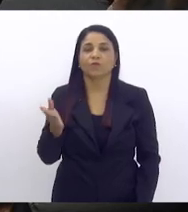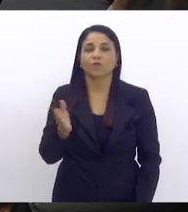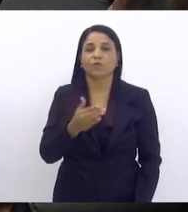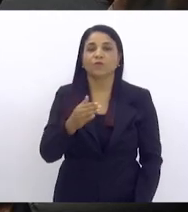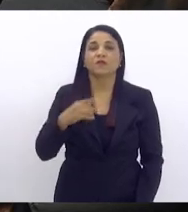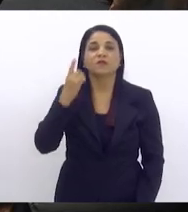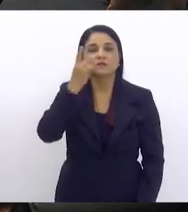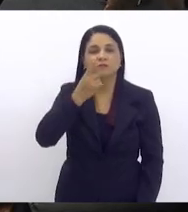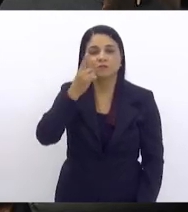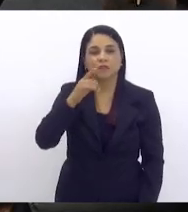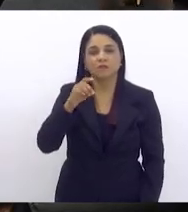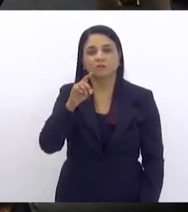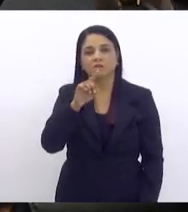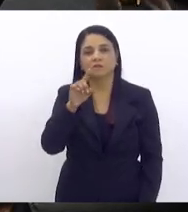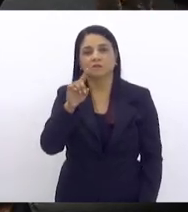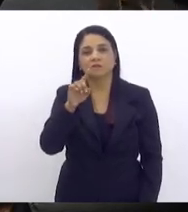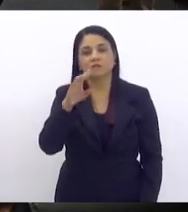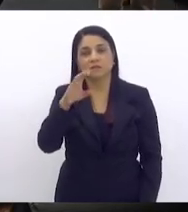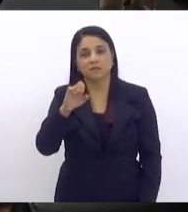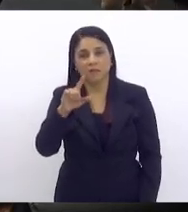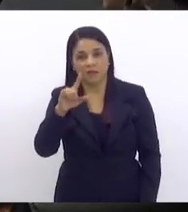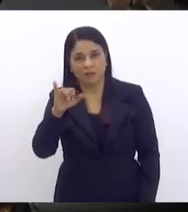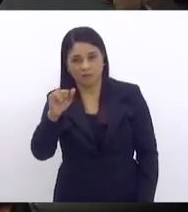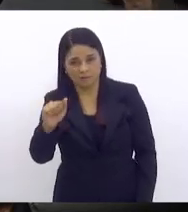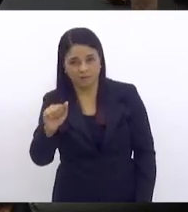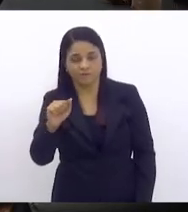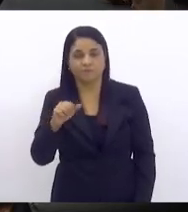Deputada Célia Jordão.